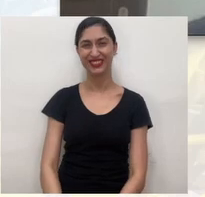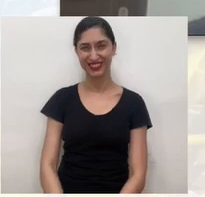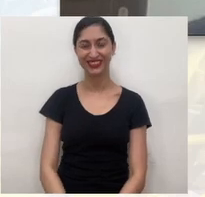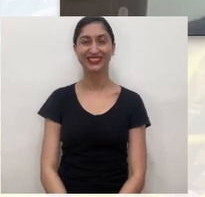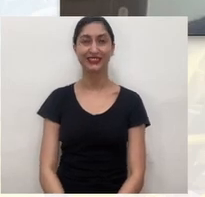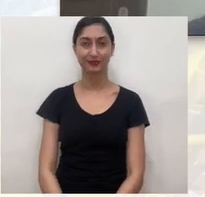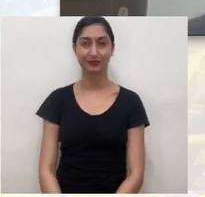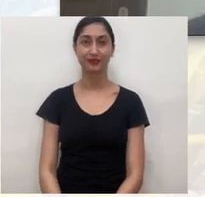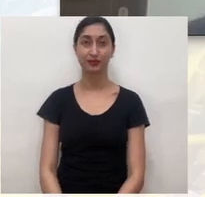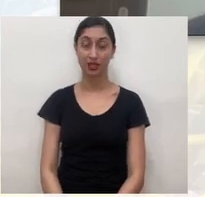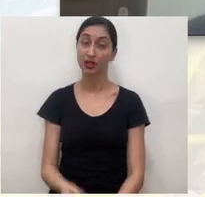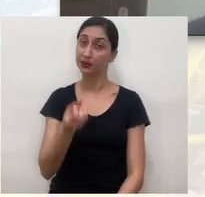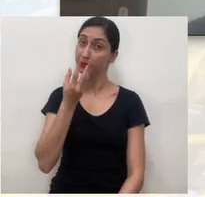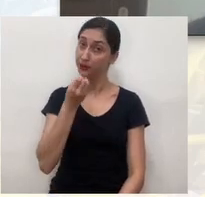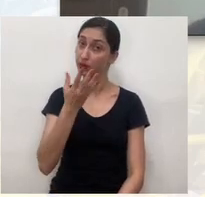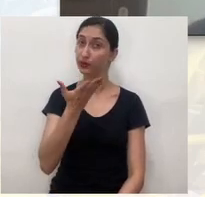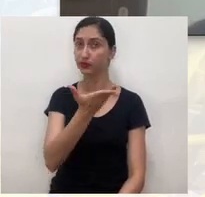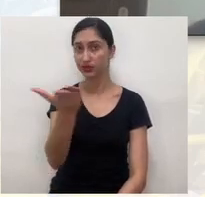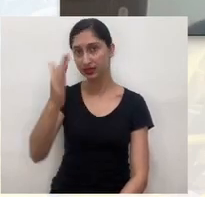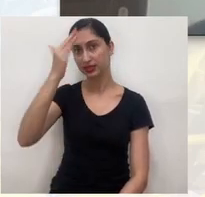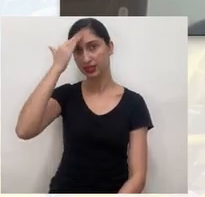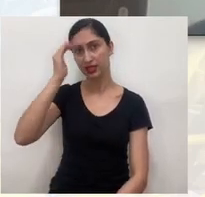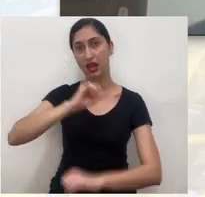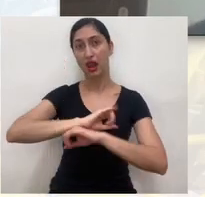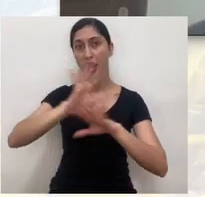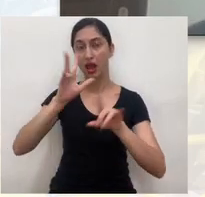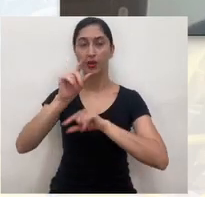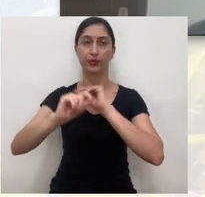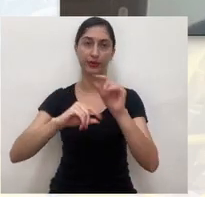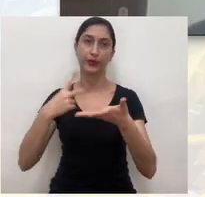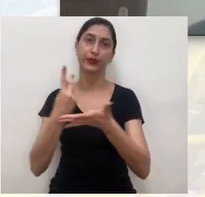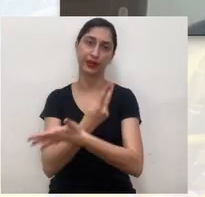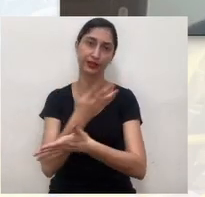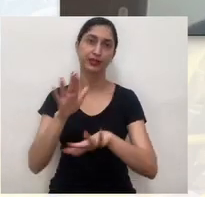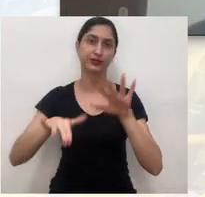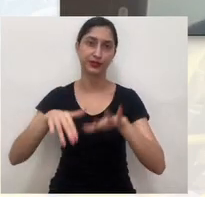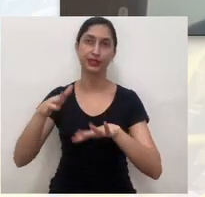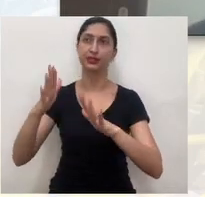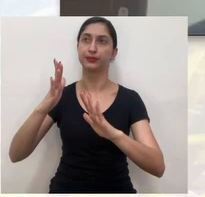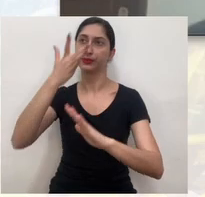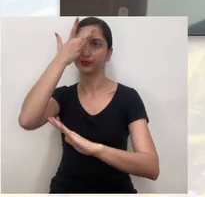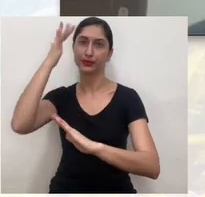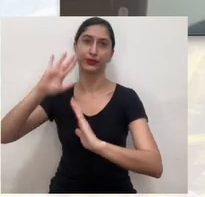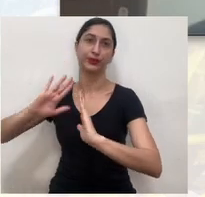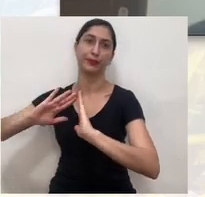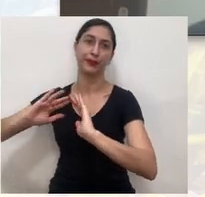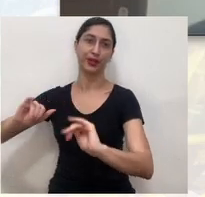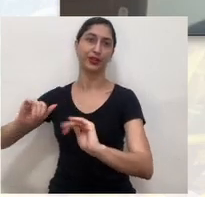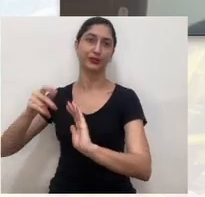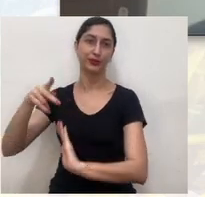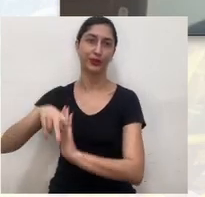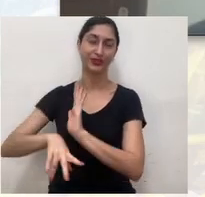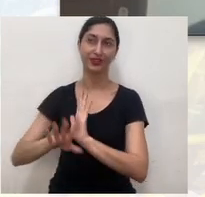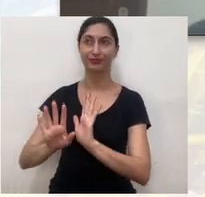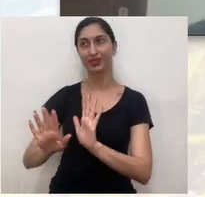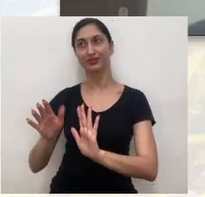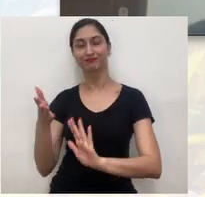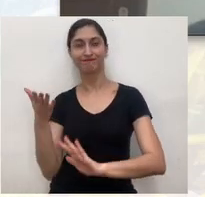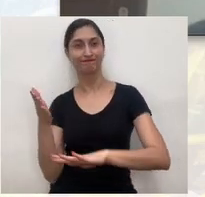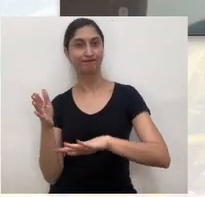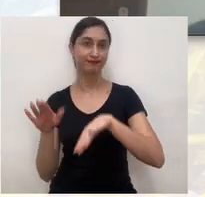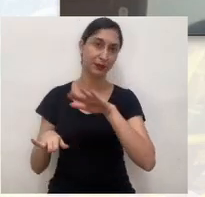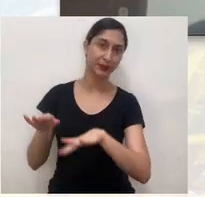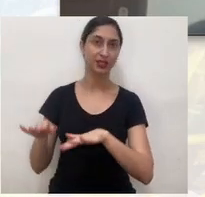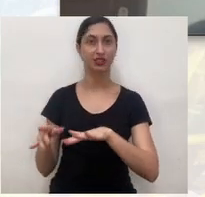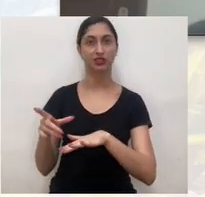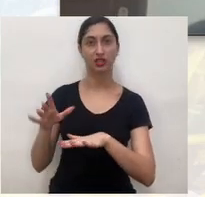ilustra bem, né, o que pode acontecer. Exato. Eu achei essa questão interessante da Vanessa, porque no